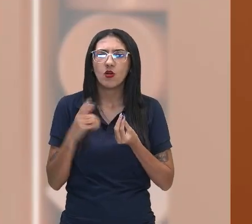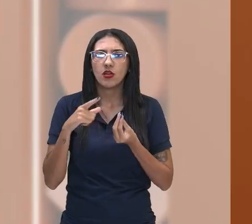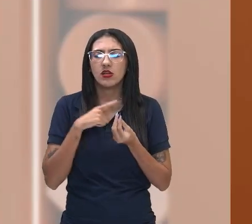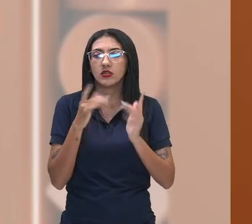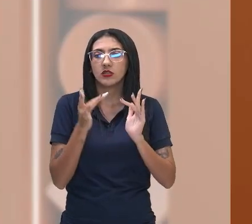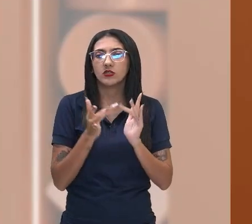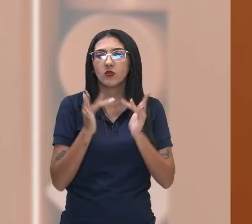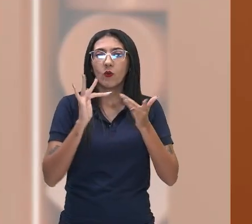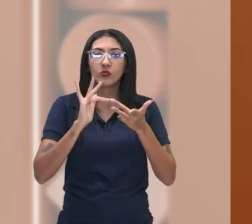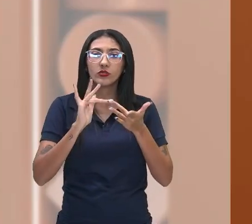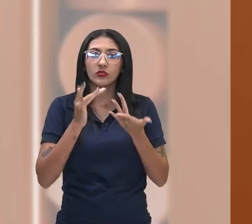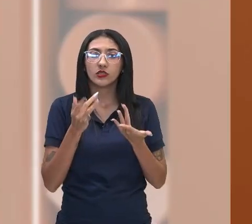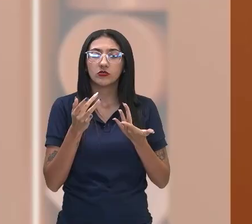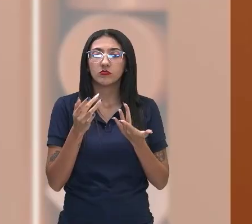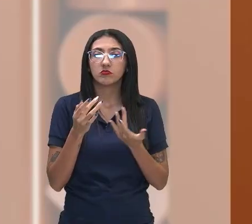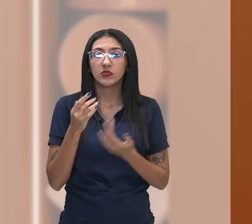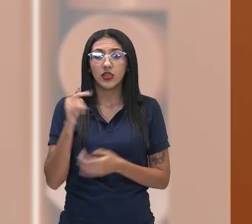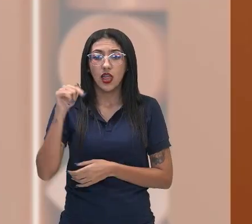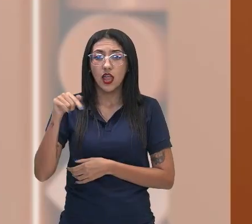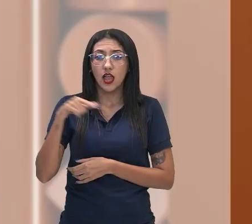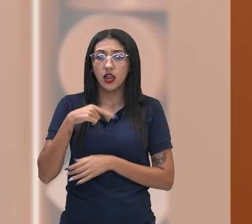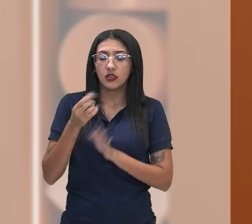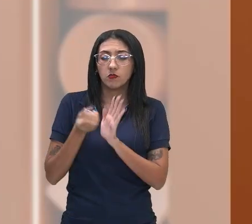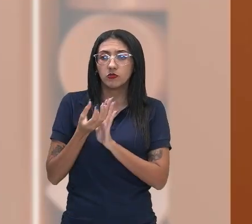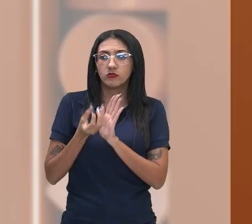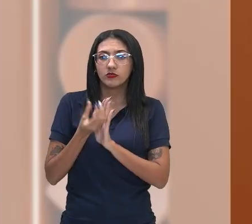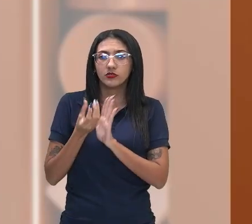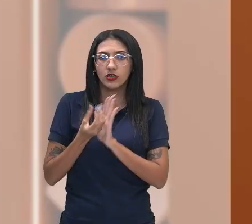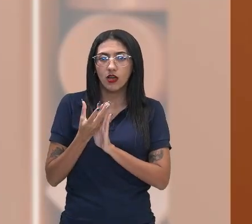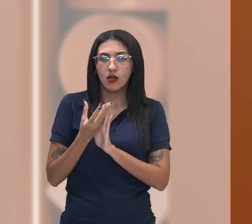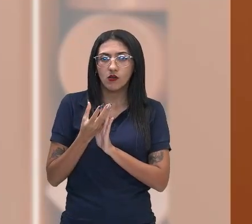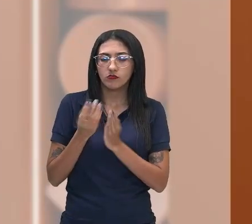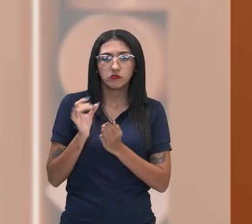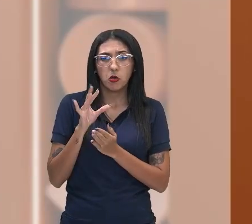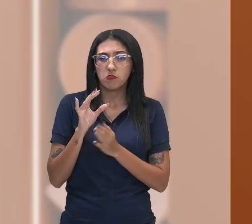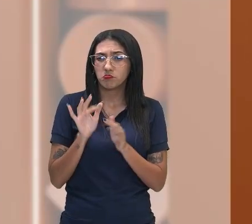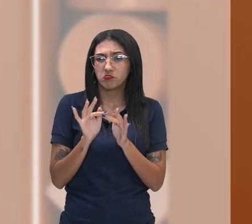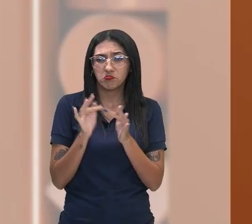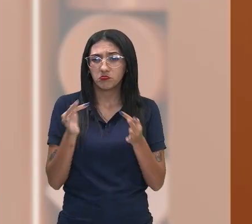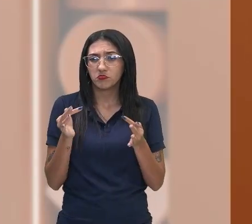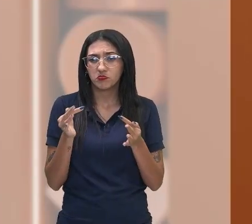contexto em que ela foi produzida. Uma simples